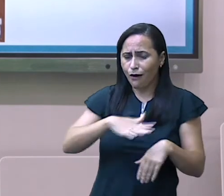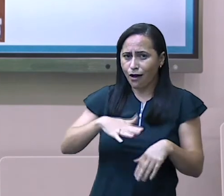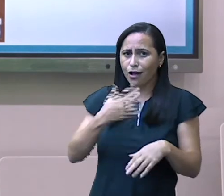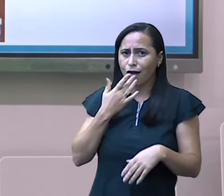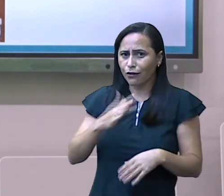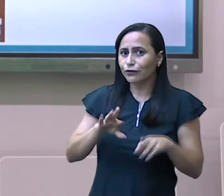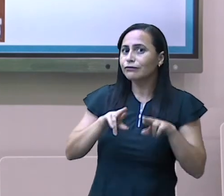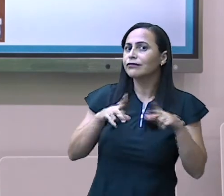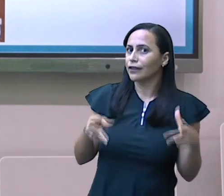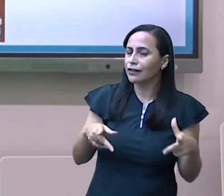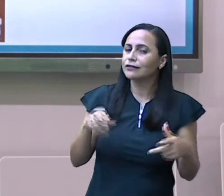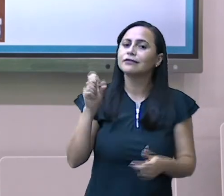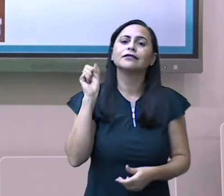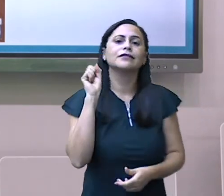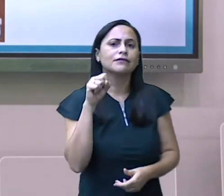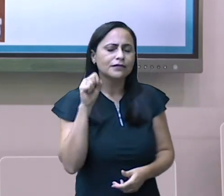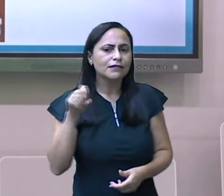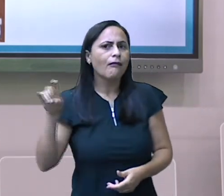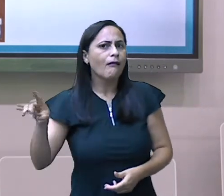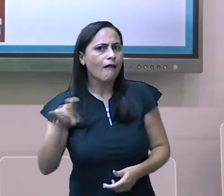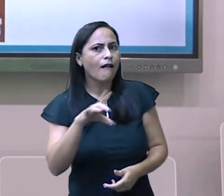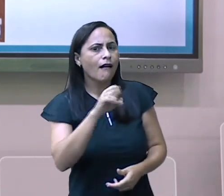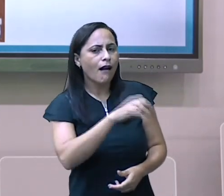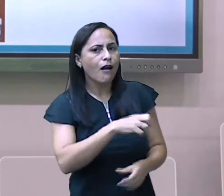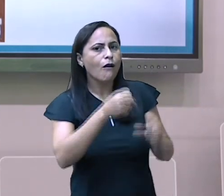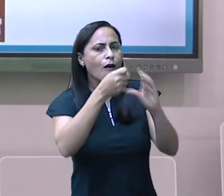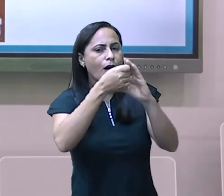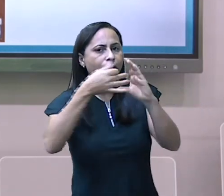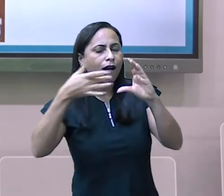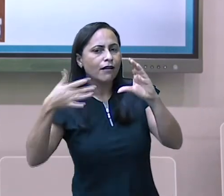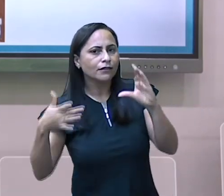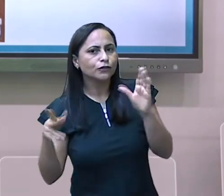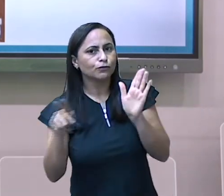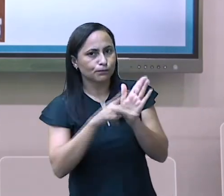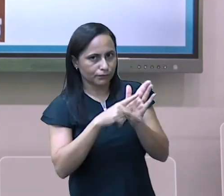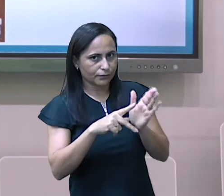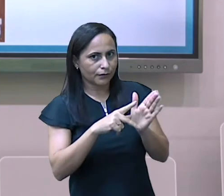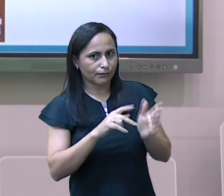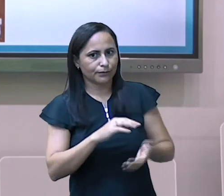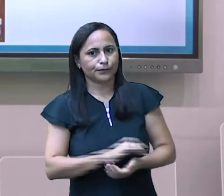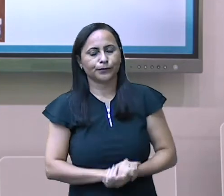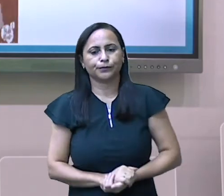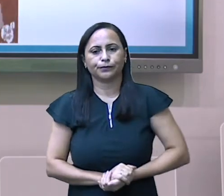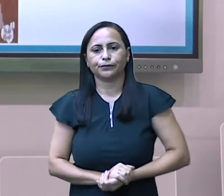Sim, cada solo tem a sua característica também em relação às cores.